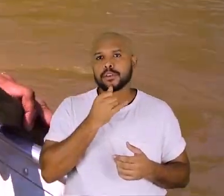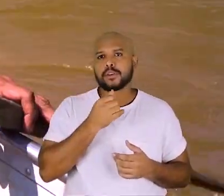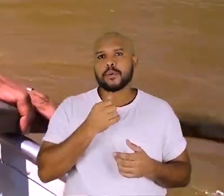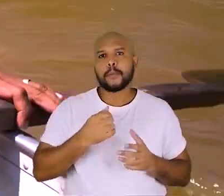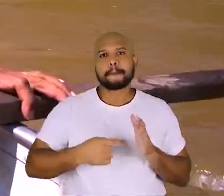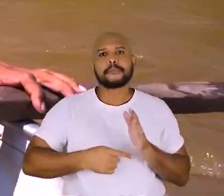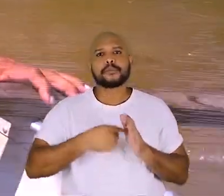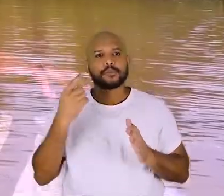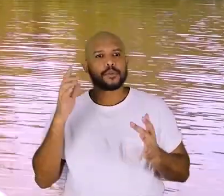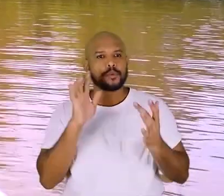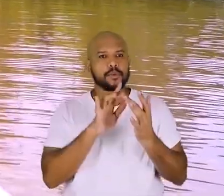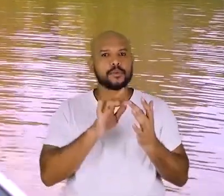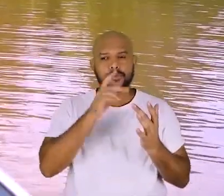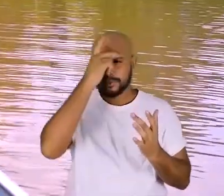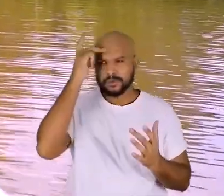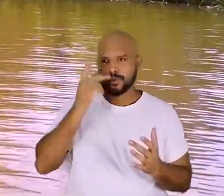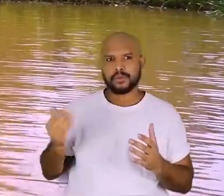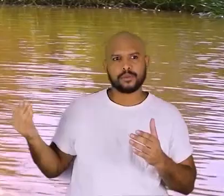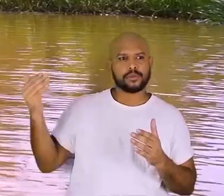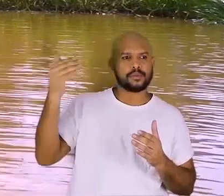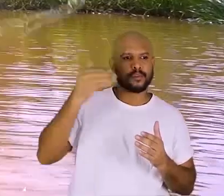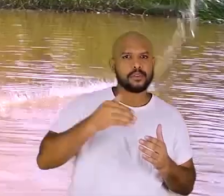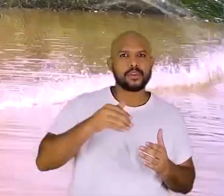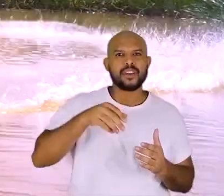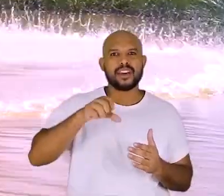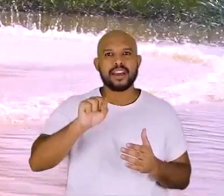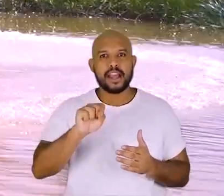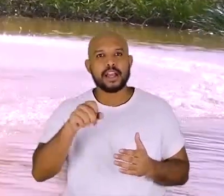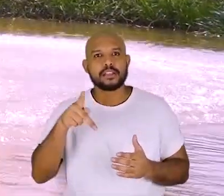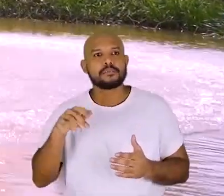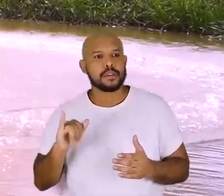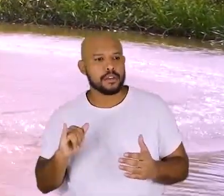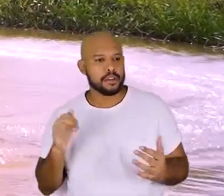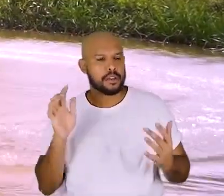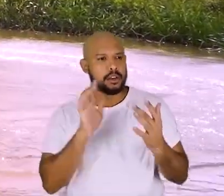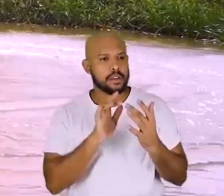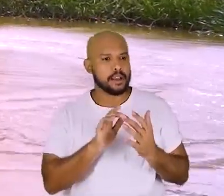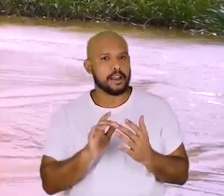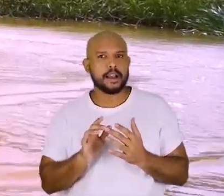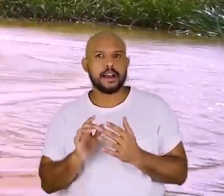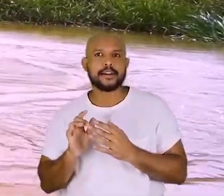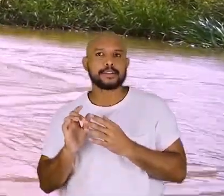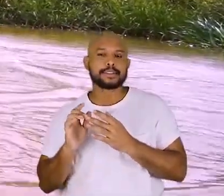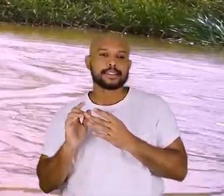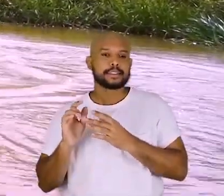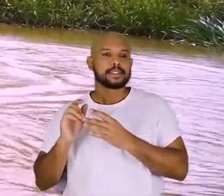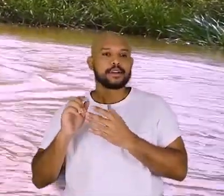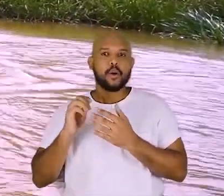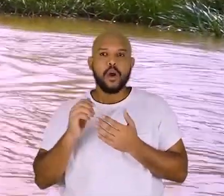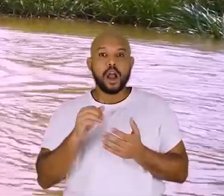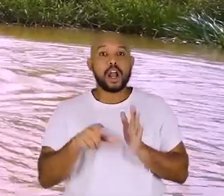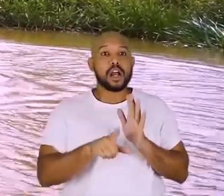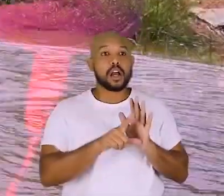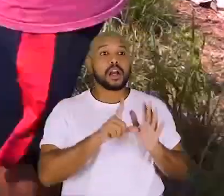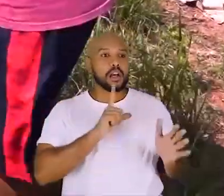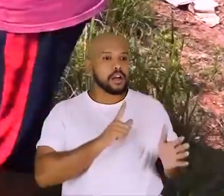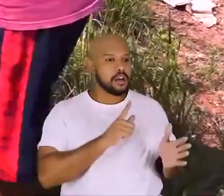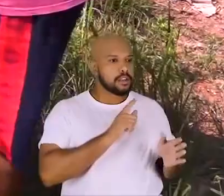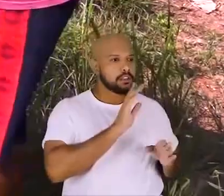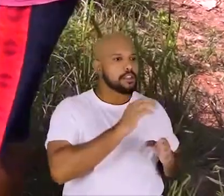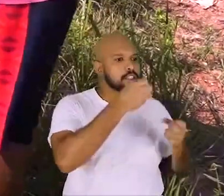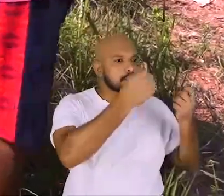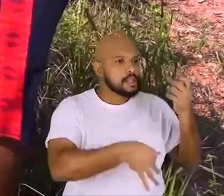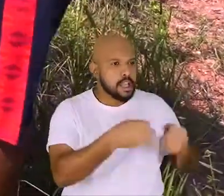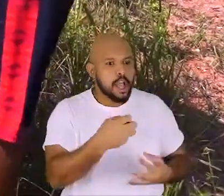Quando o nosso pessoal veio para o primeiro contato, o SPI trouxe meu pessoal, não preparou